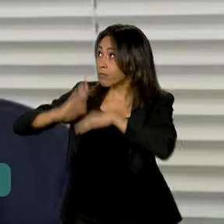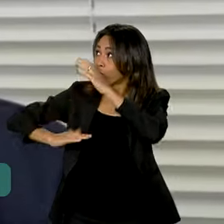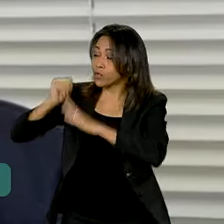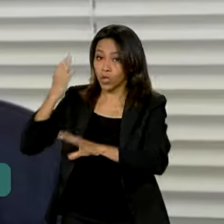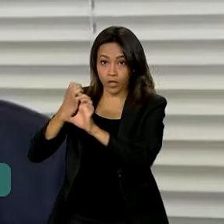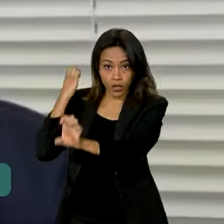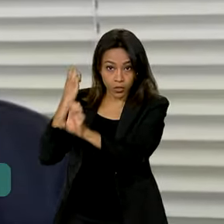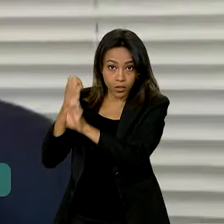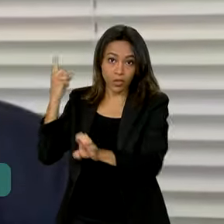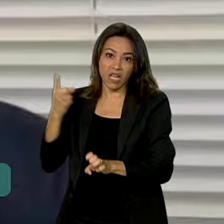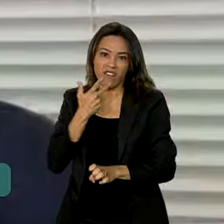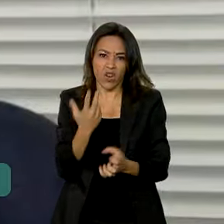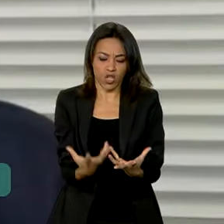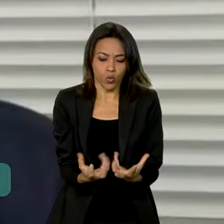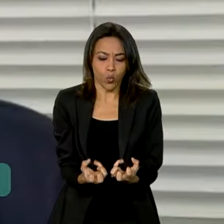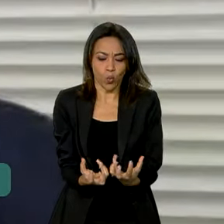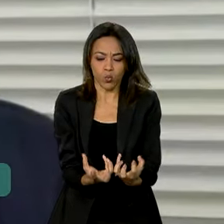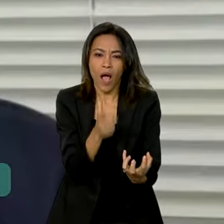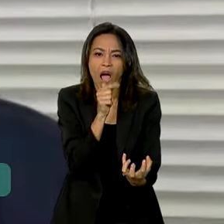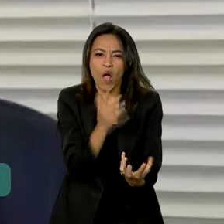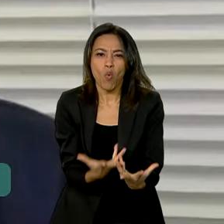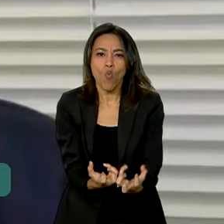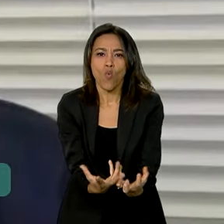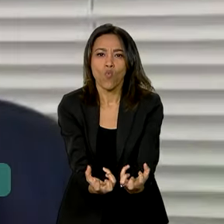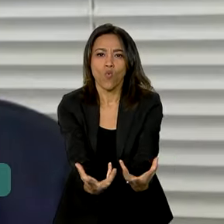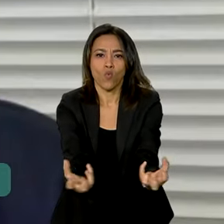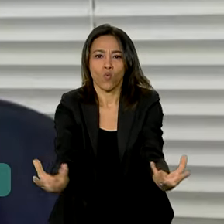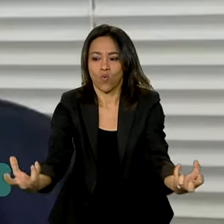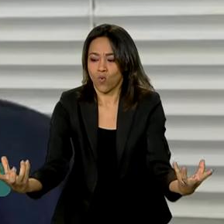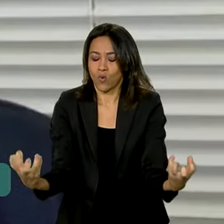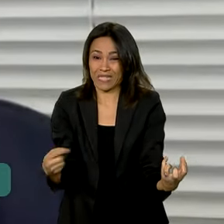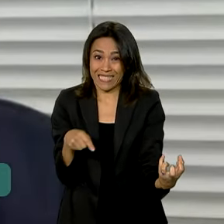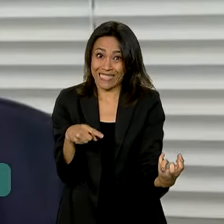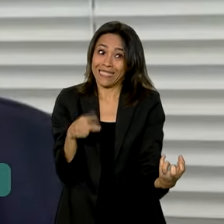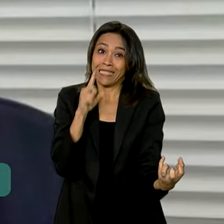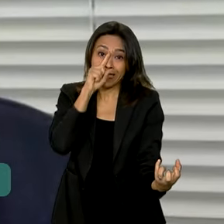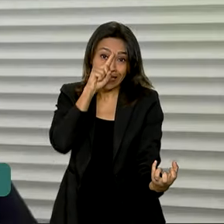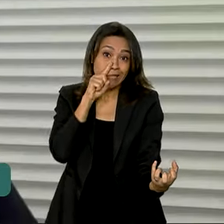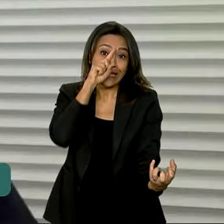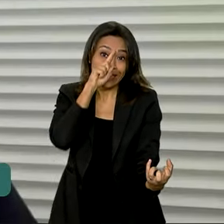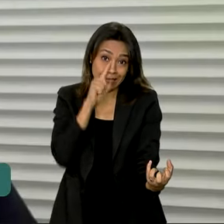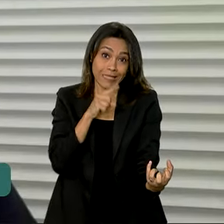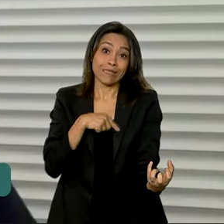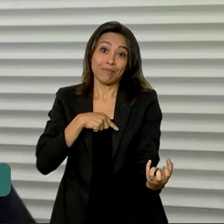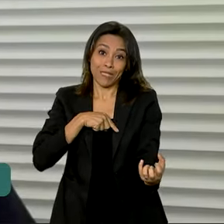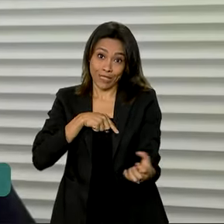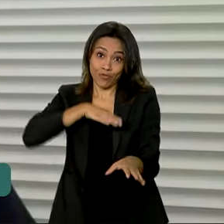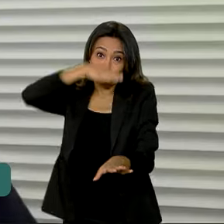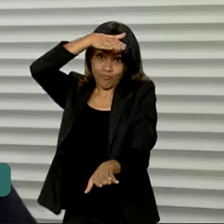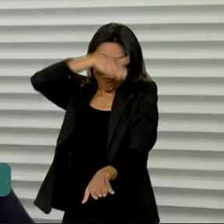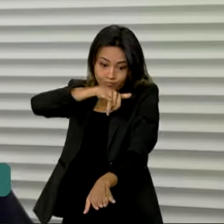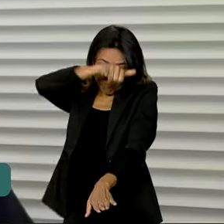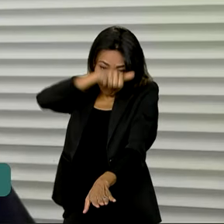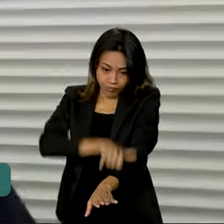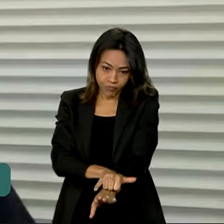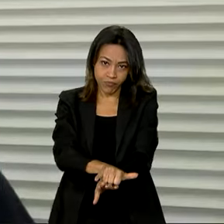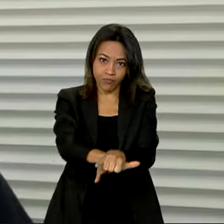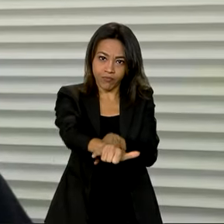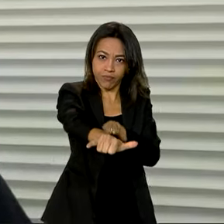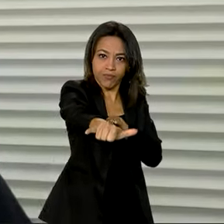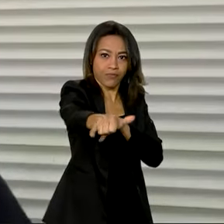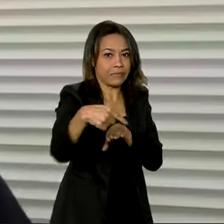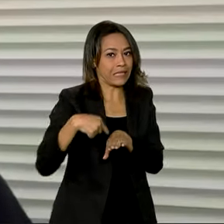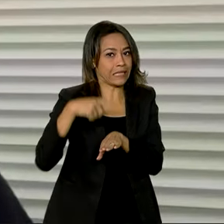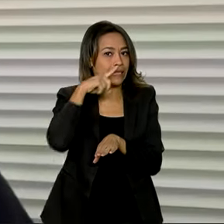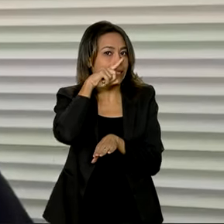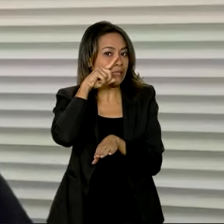o solo está encharcado, o que pode comprometer a estrutura da pista. Então você tem aí uma necessidade de